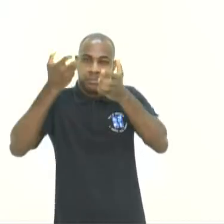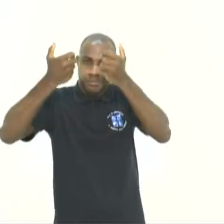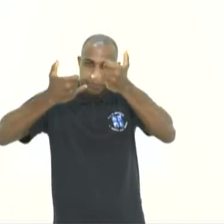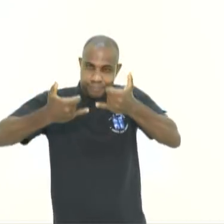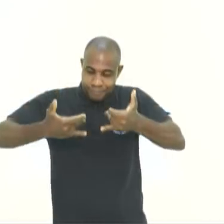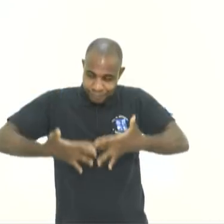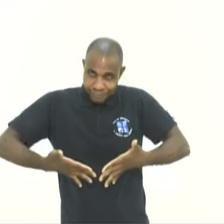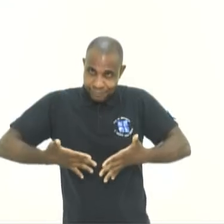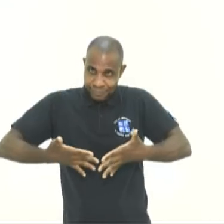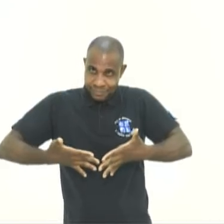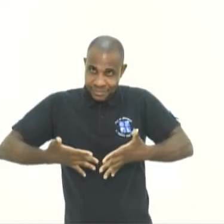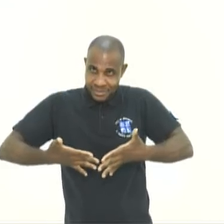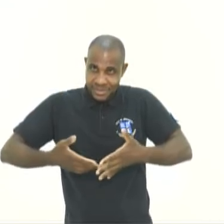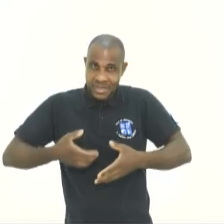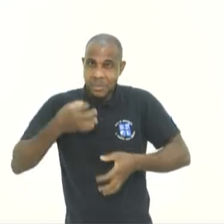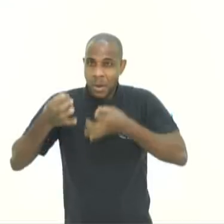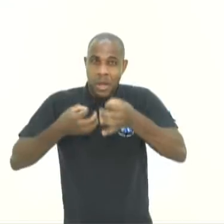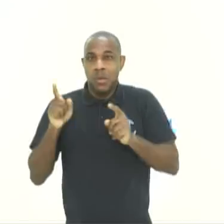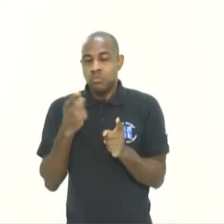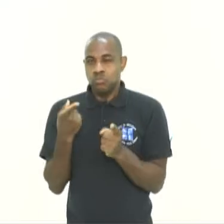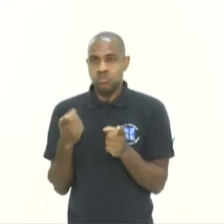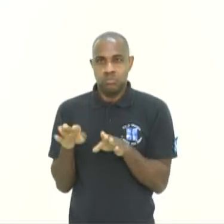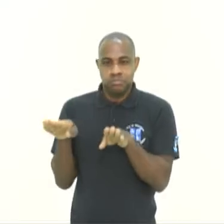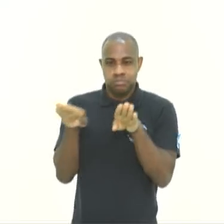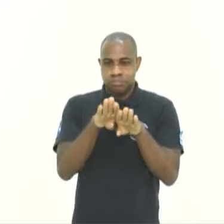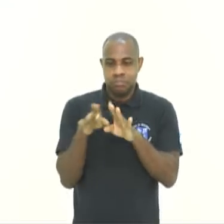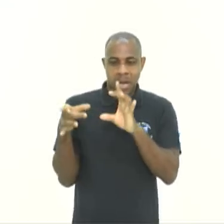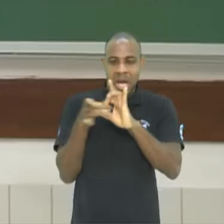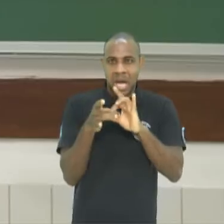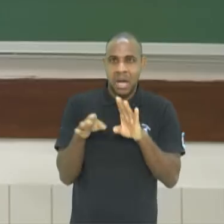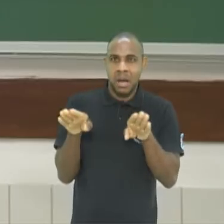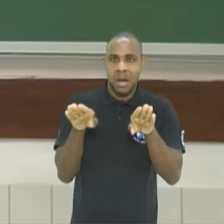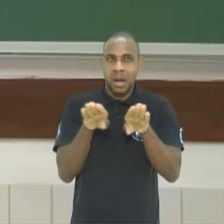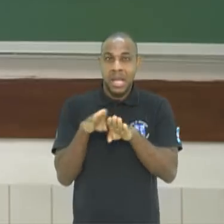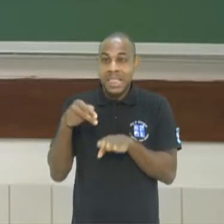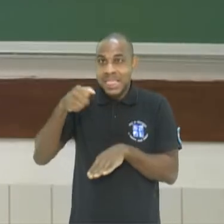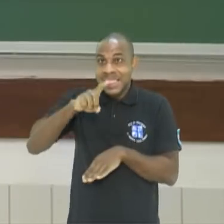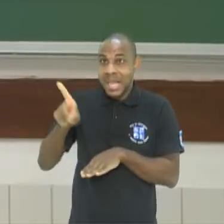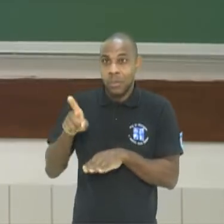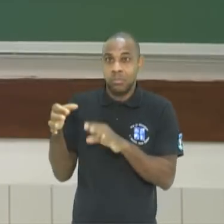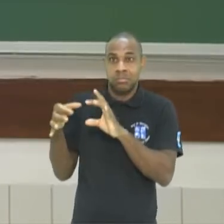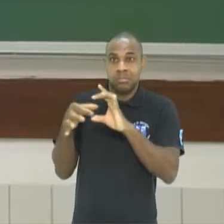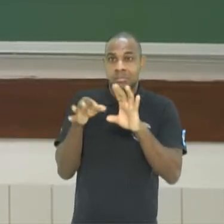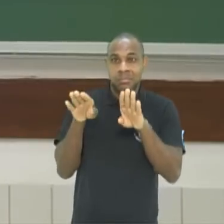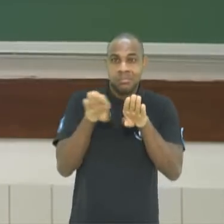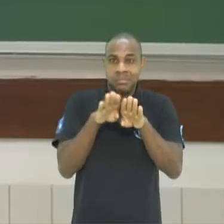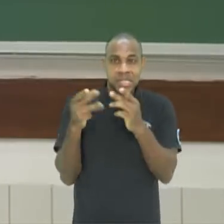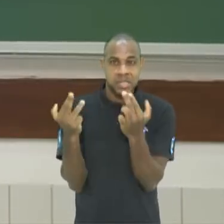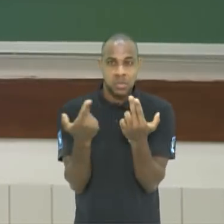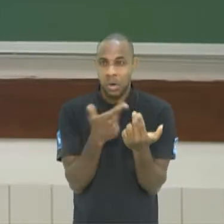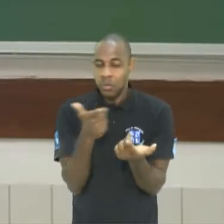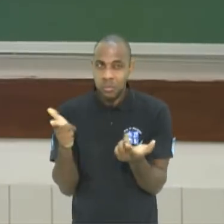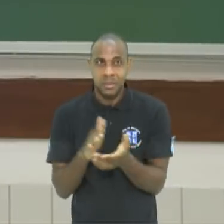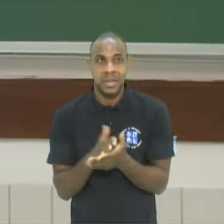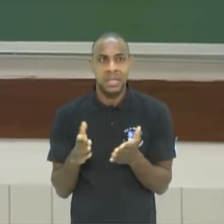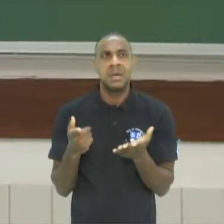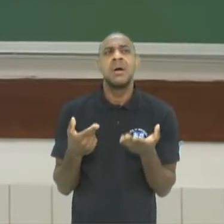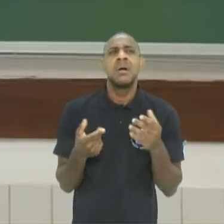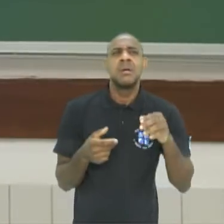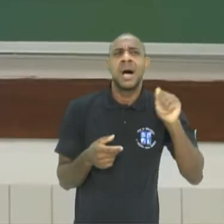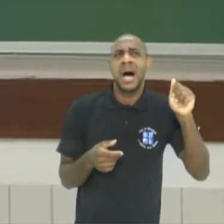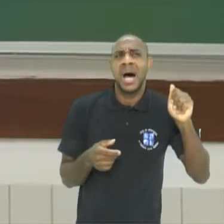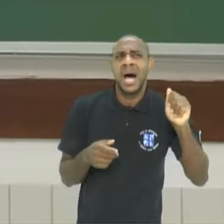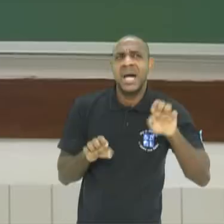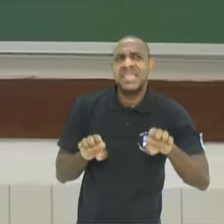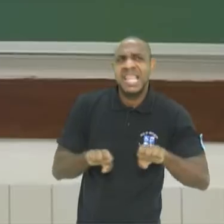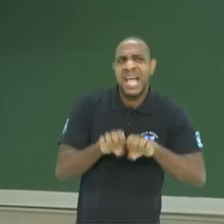argumentativo não se assemelham. Então, tem que prestar bastante atenção nesse não. Na letra A, na estrutura